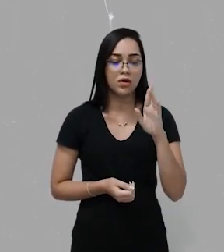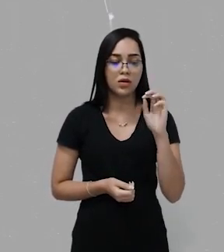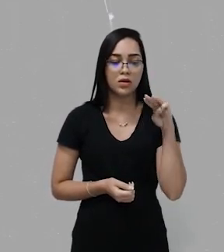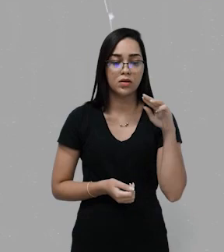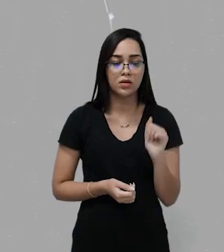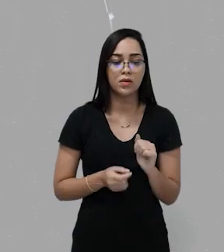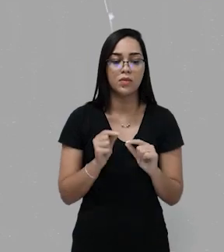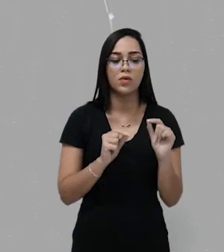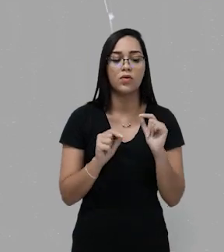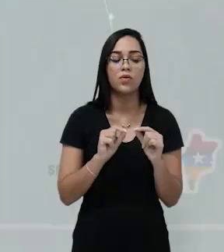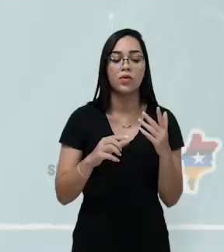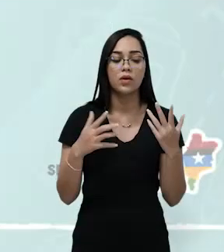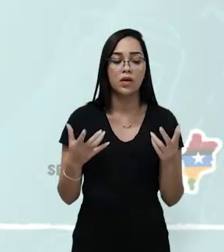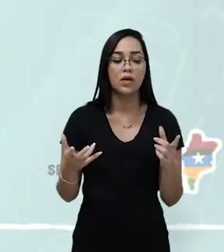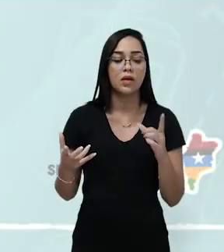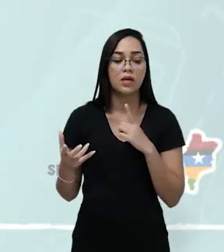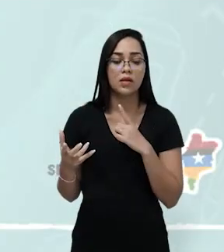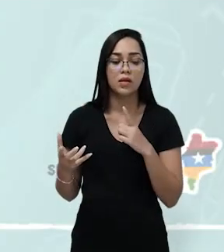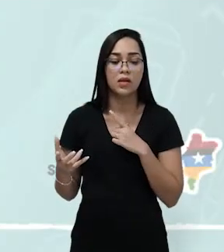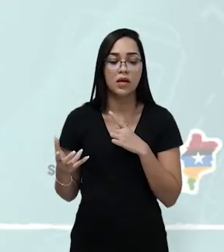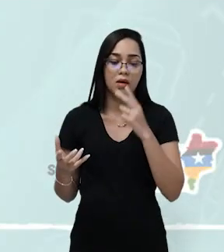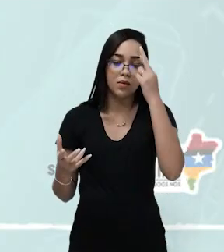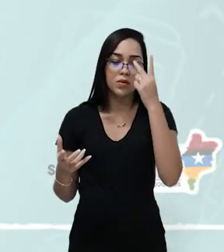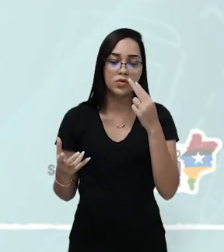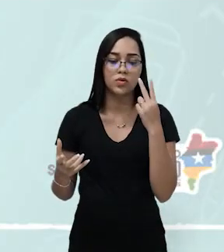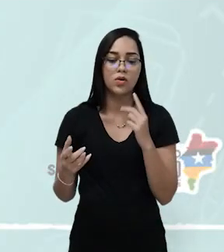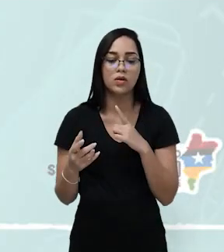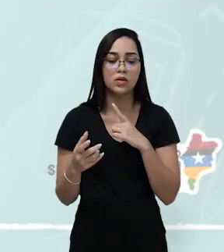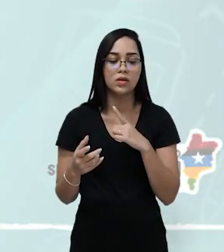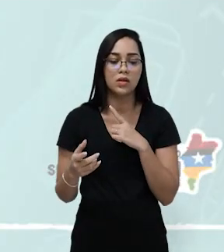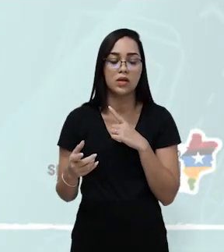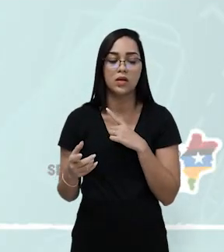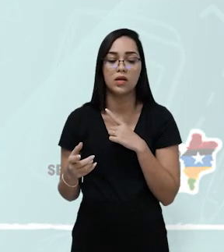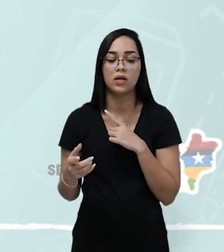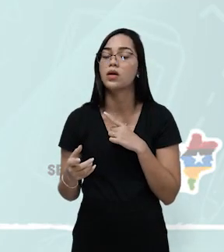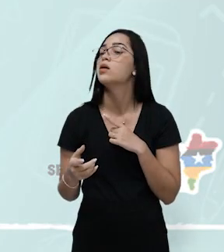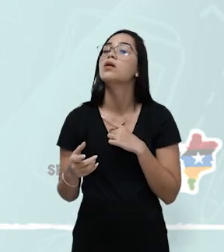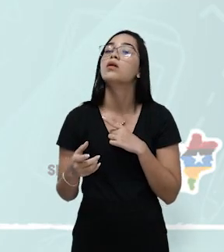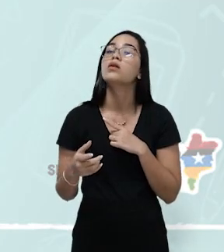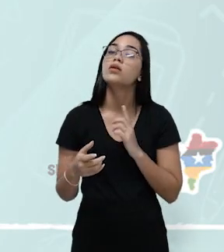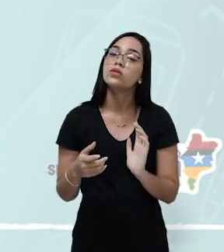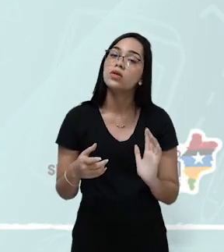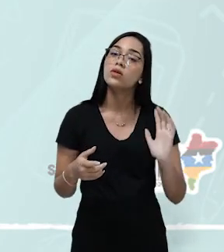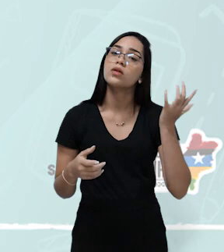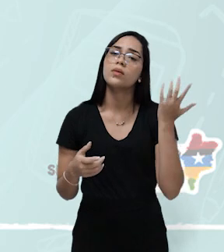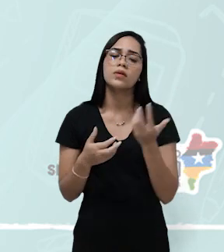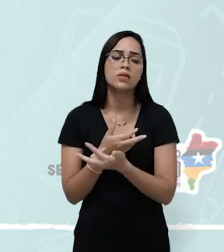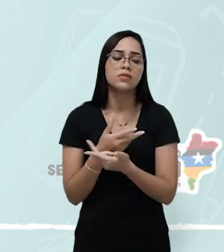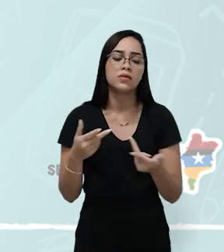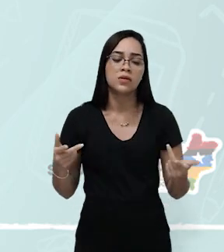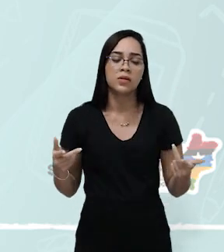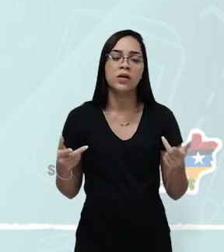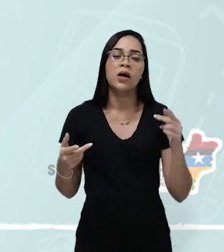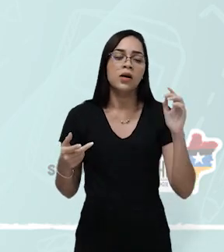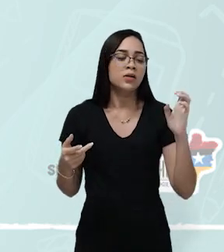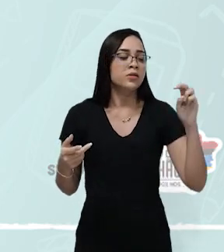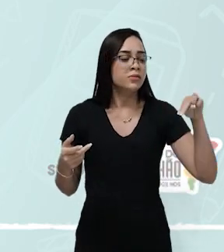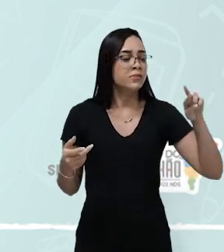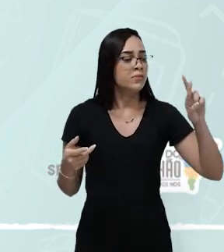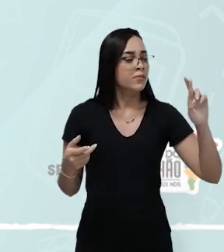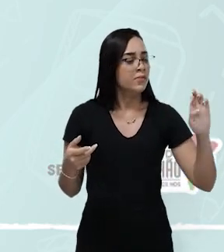Então, o romance conta uma história apresentada a partir de um encadeamento de eventos, que é o